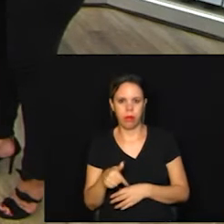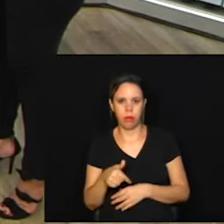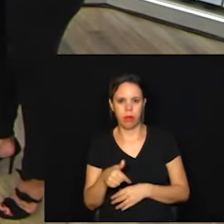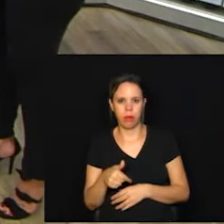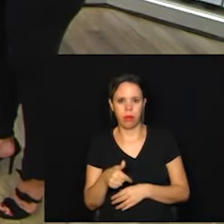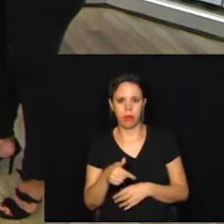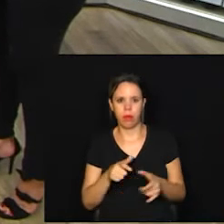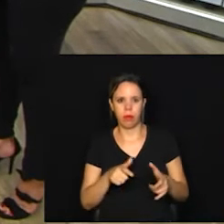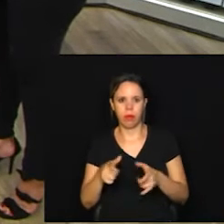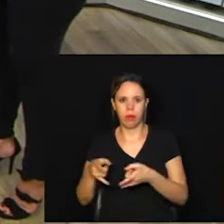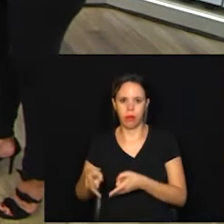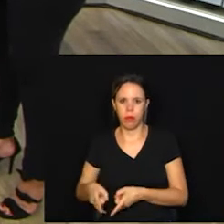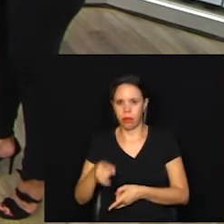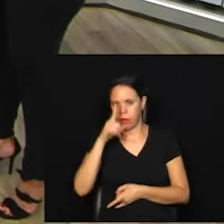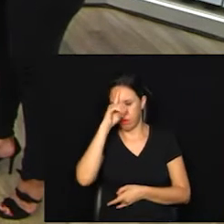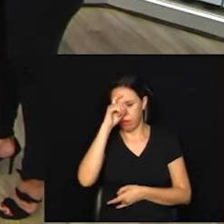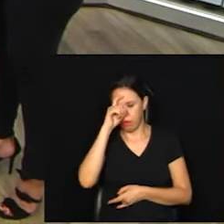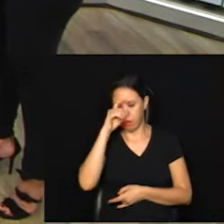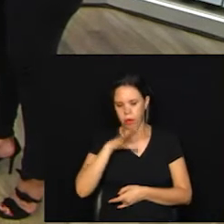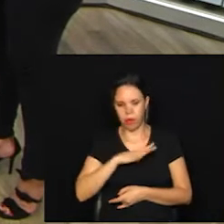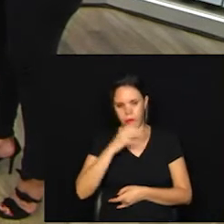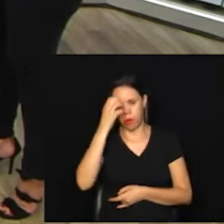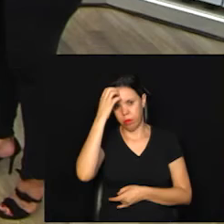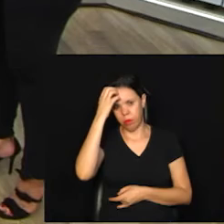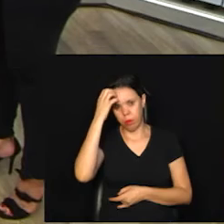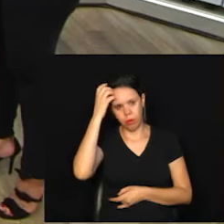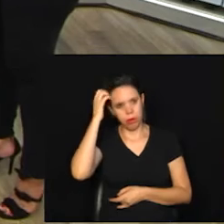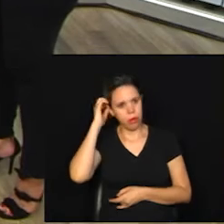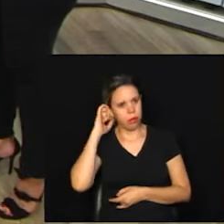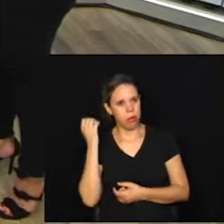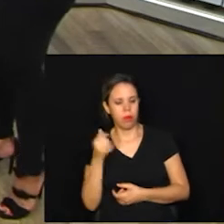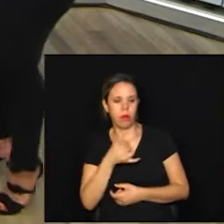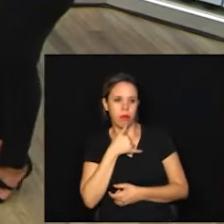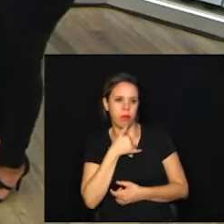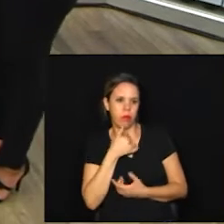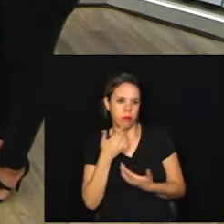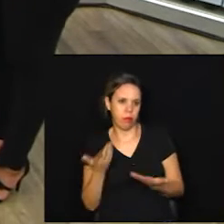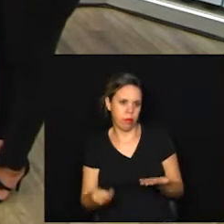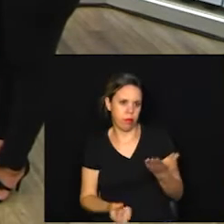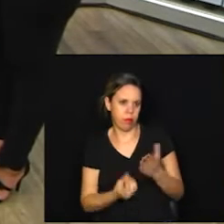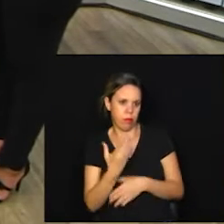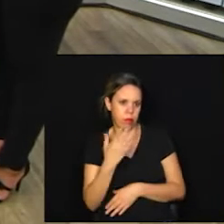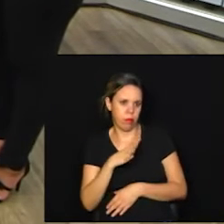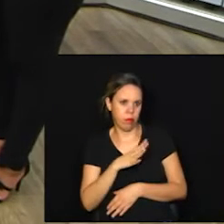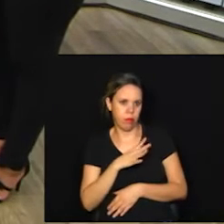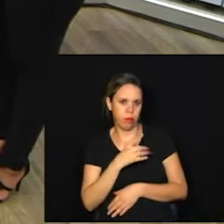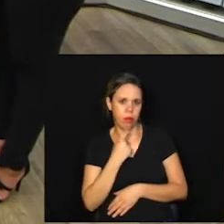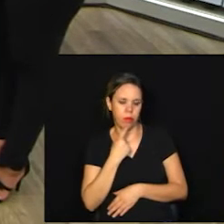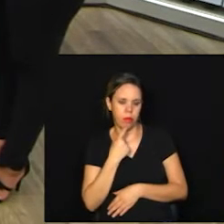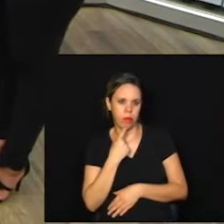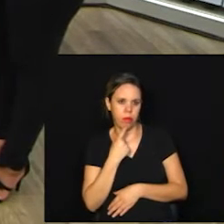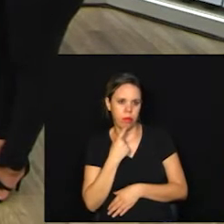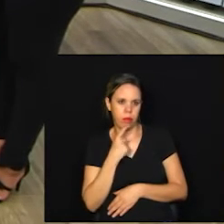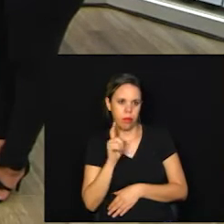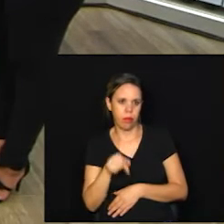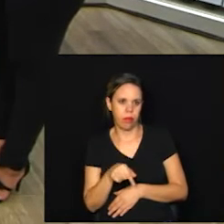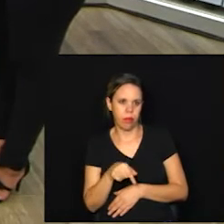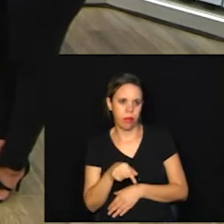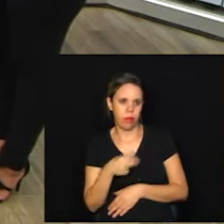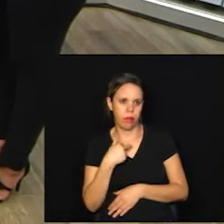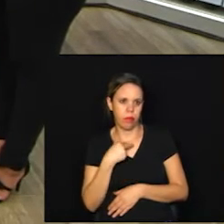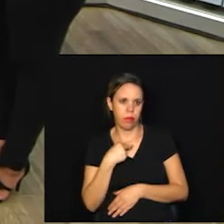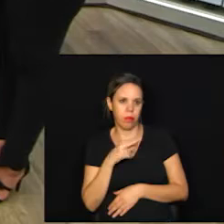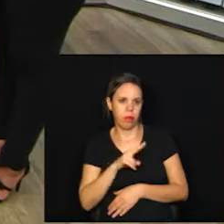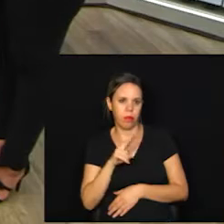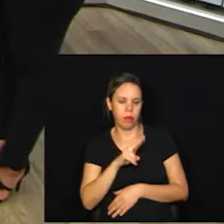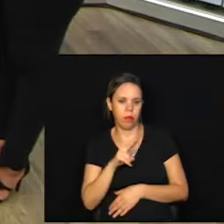internar esses pacientes nos hospitais aqui da nossa cidade, Gabriel. Algo muito triste, né, que tem acontecido na cidade de Campinas com esta